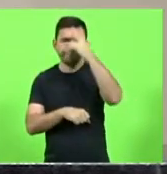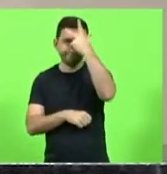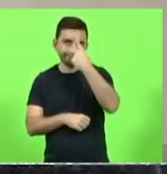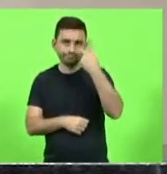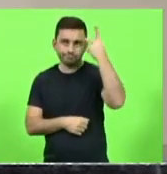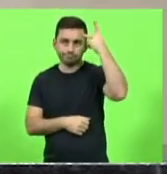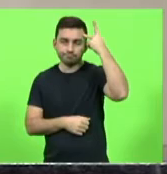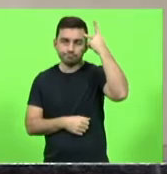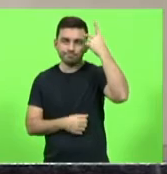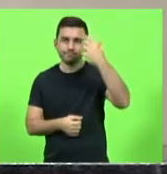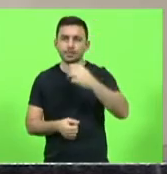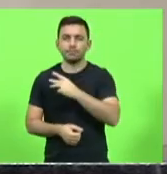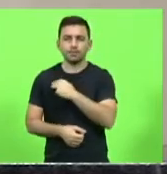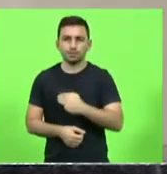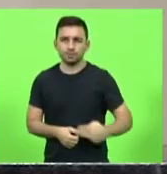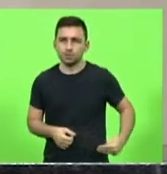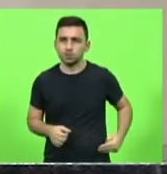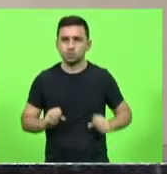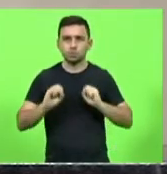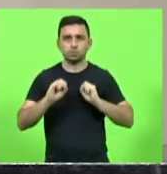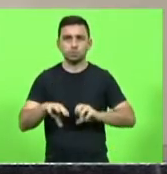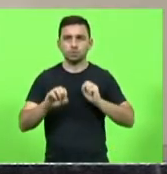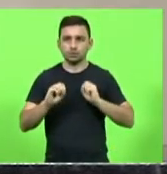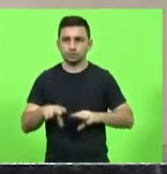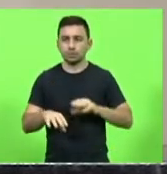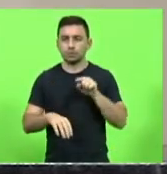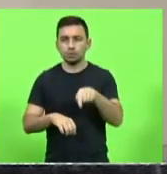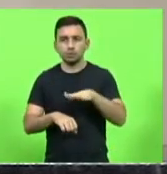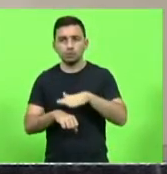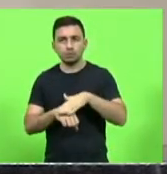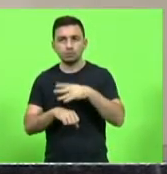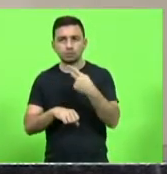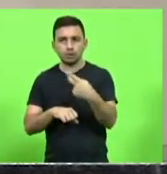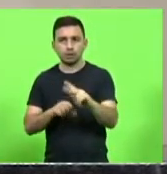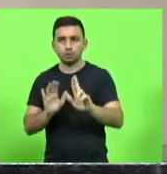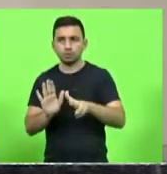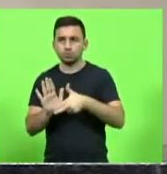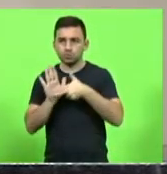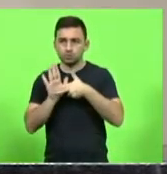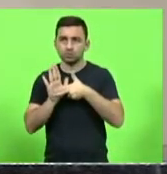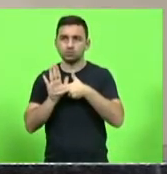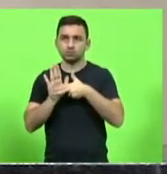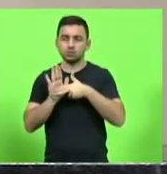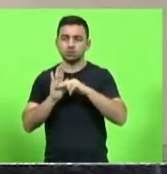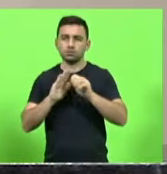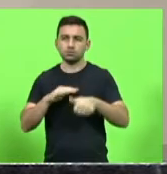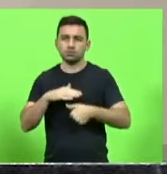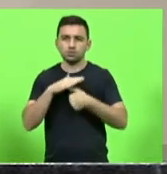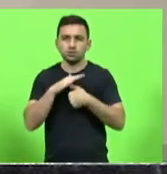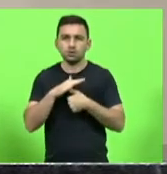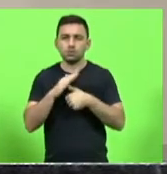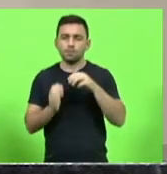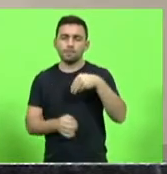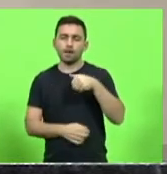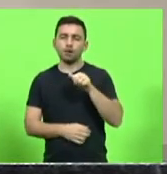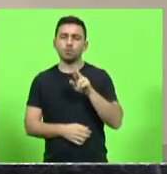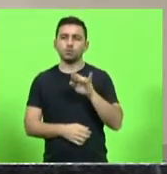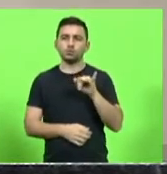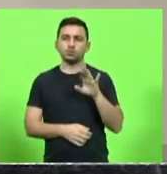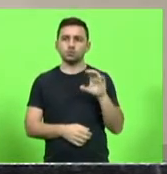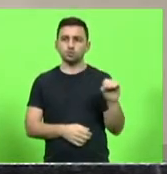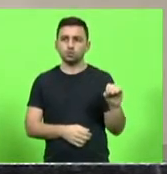ao ministro de Estado da Educação para que realize a nomeação do reitor eleito na IFSC, Maurício Gariba Júnior, em